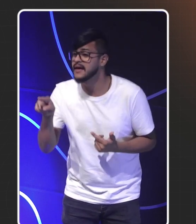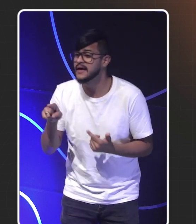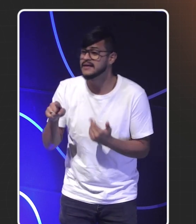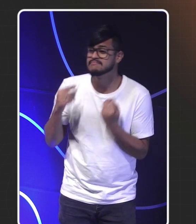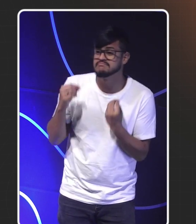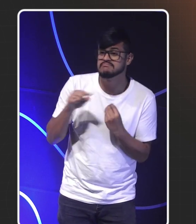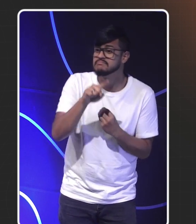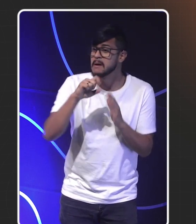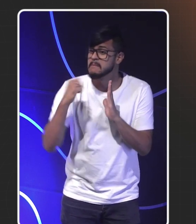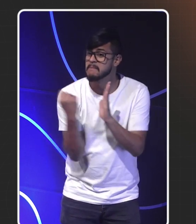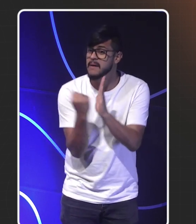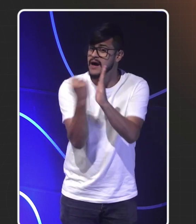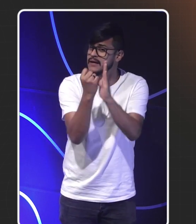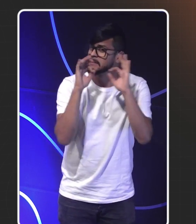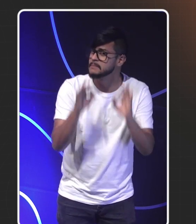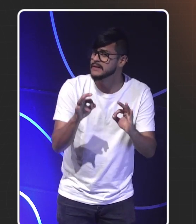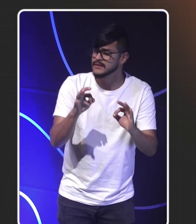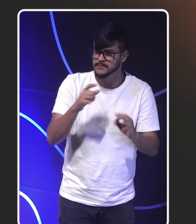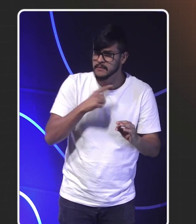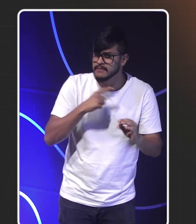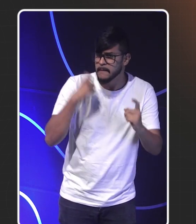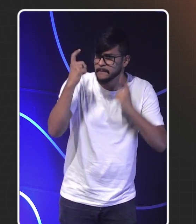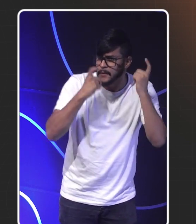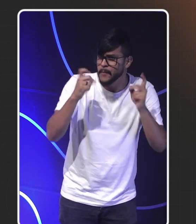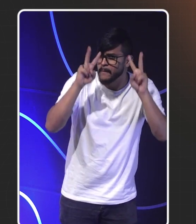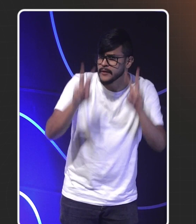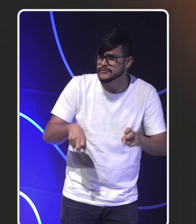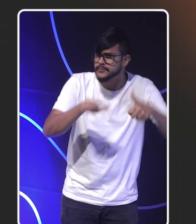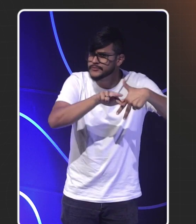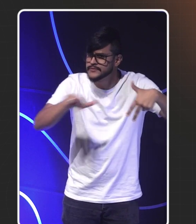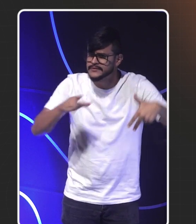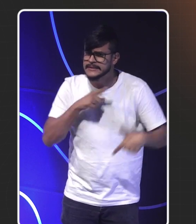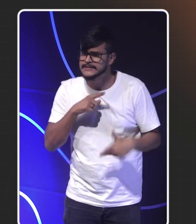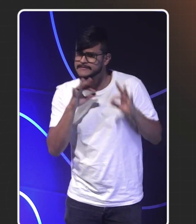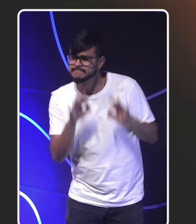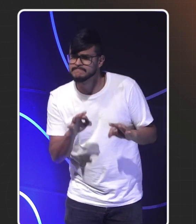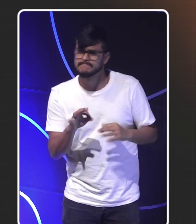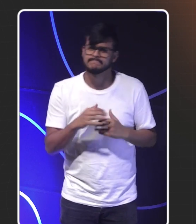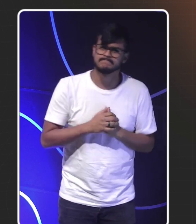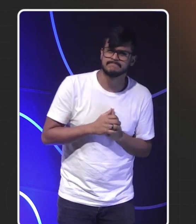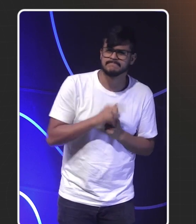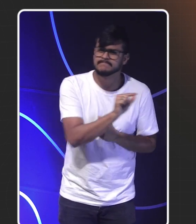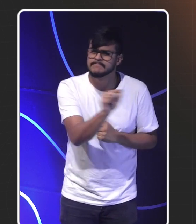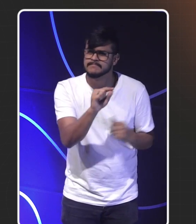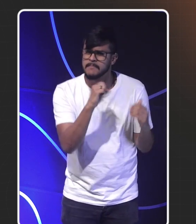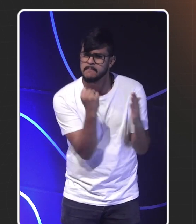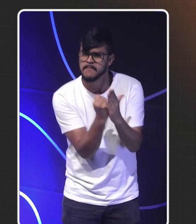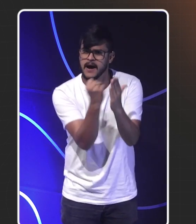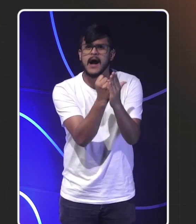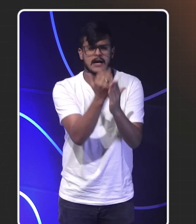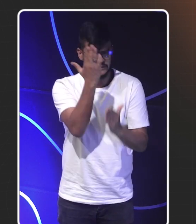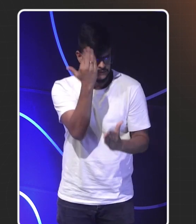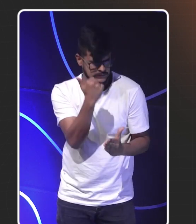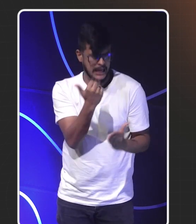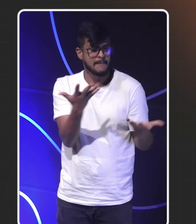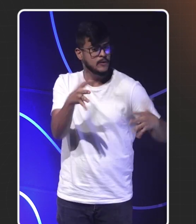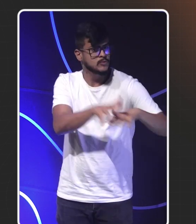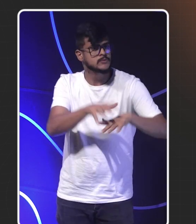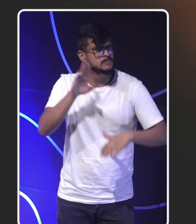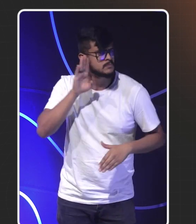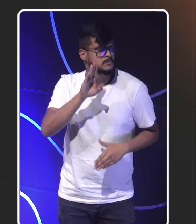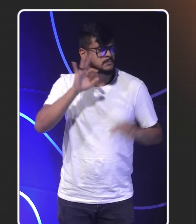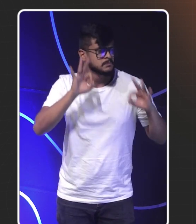quais marcas realmente se importam com a diversidade, quais marcas realmente veem o papo da inclusão algo legal,